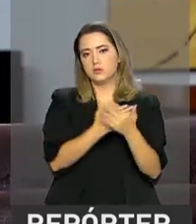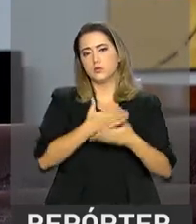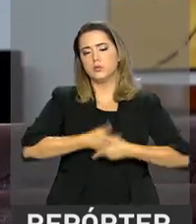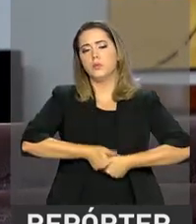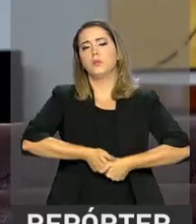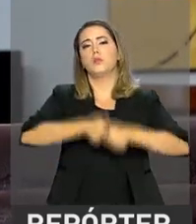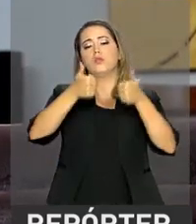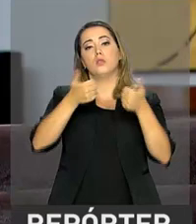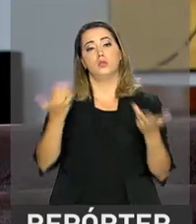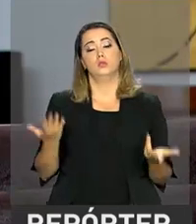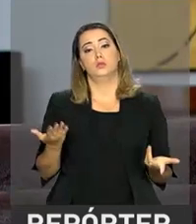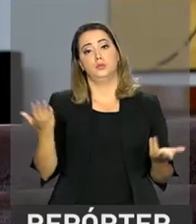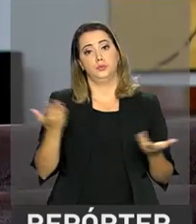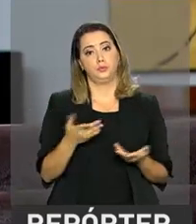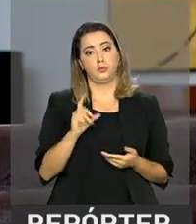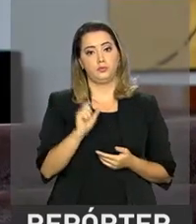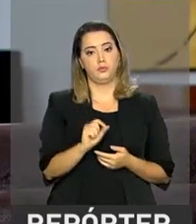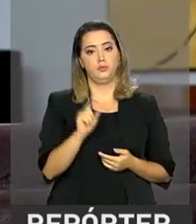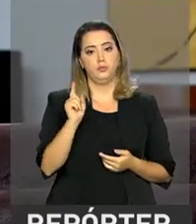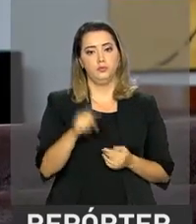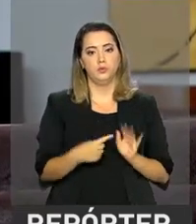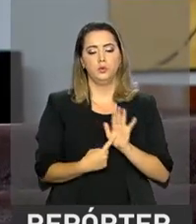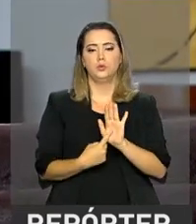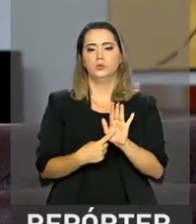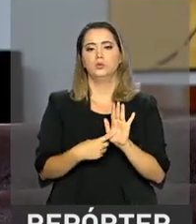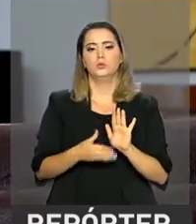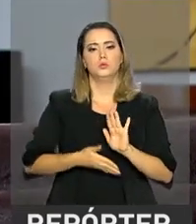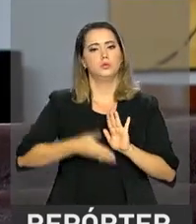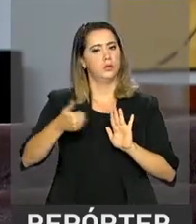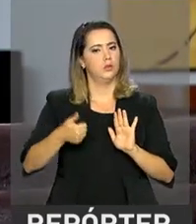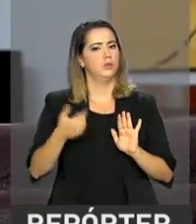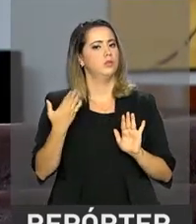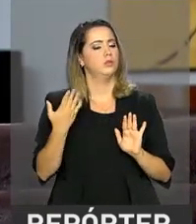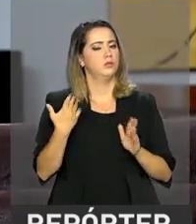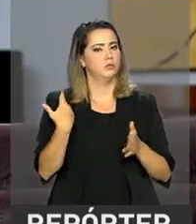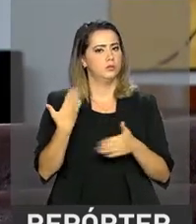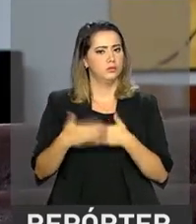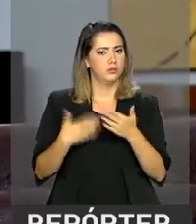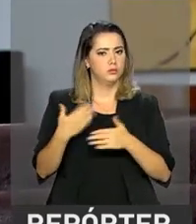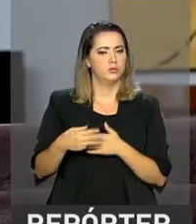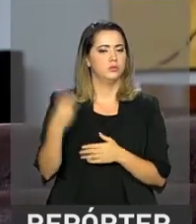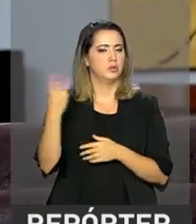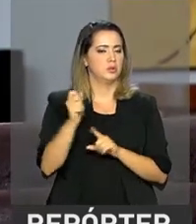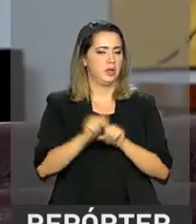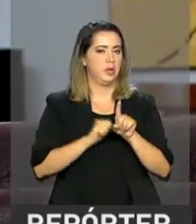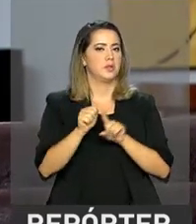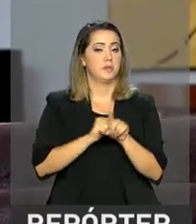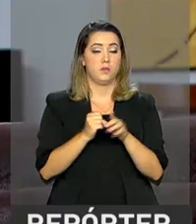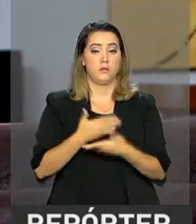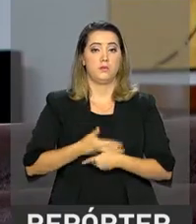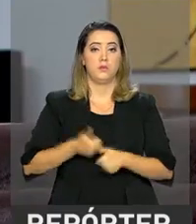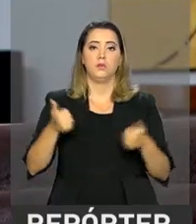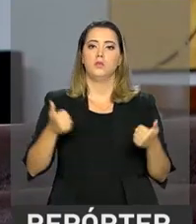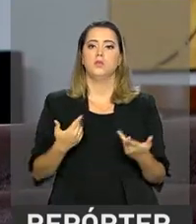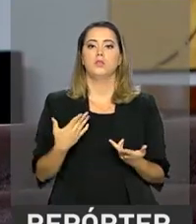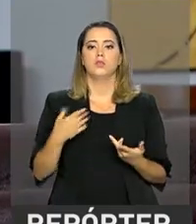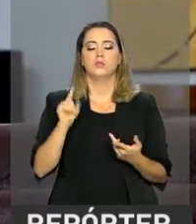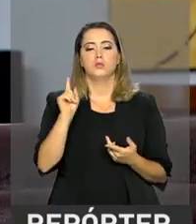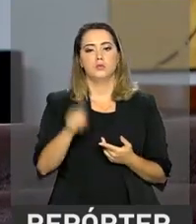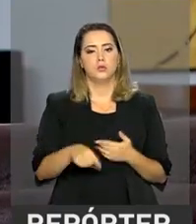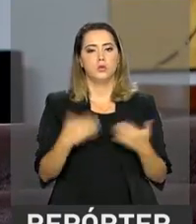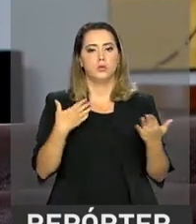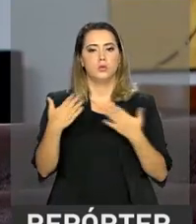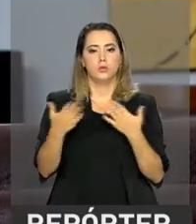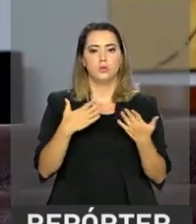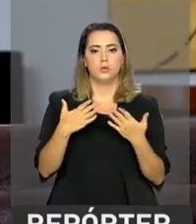tem melhorado, o indicador tem melhorado no último trimestre, melhorou bastante em